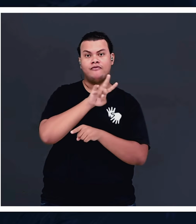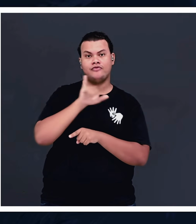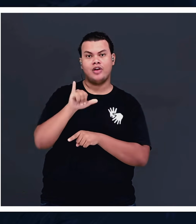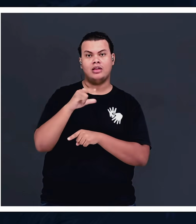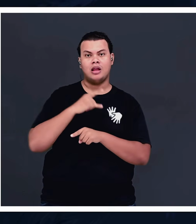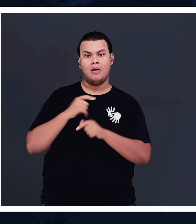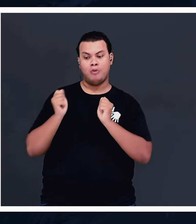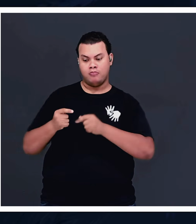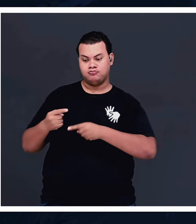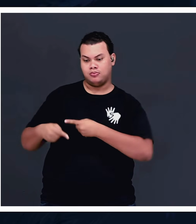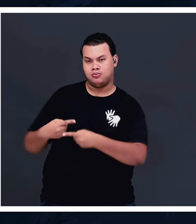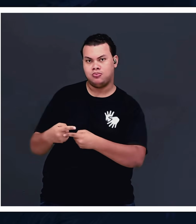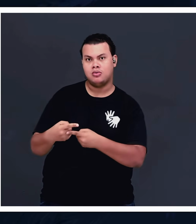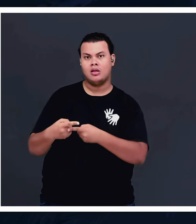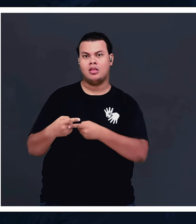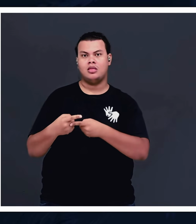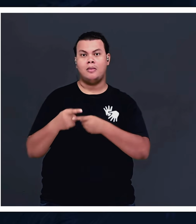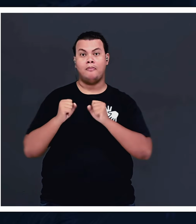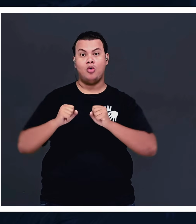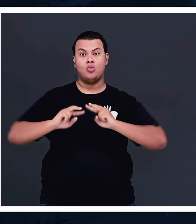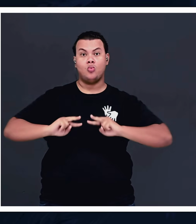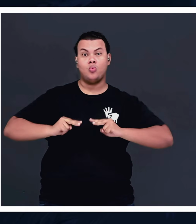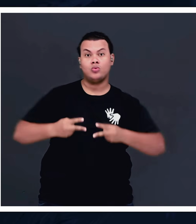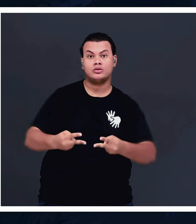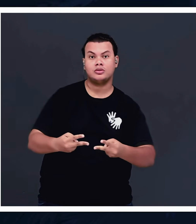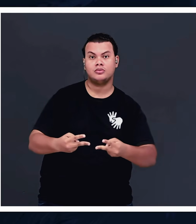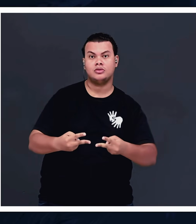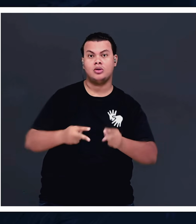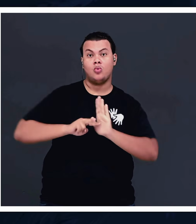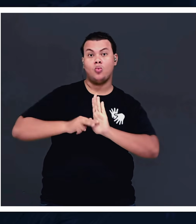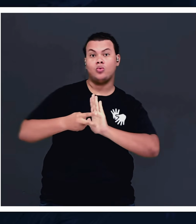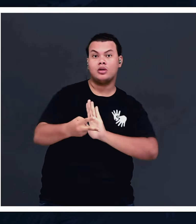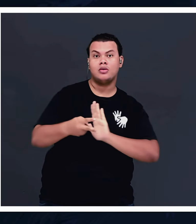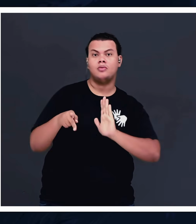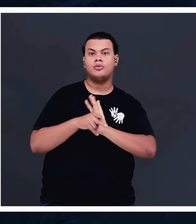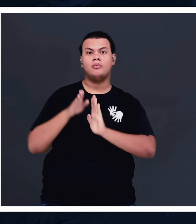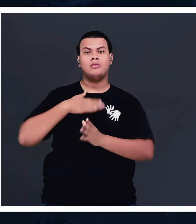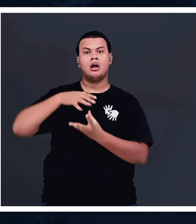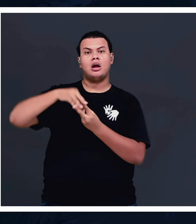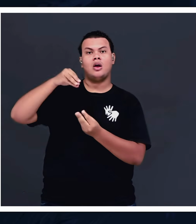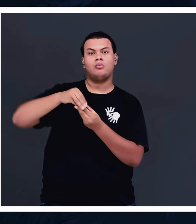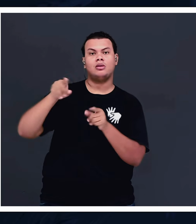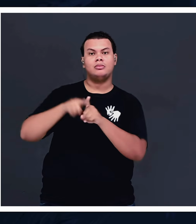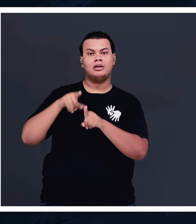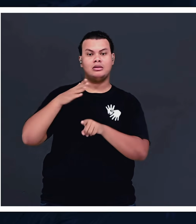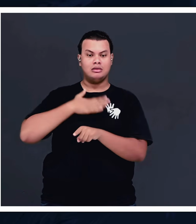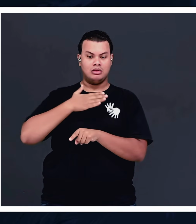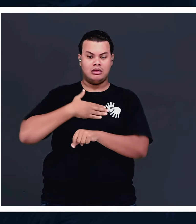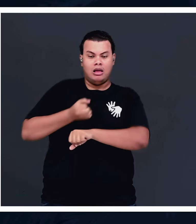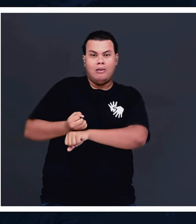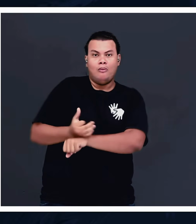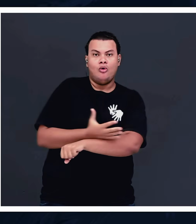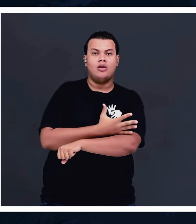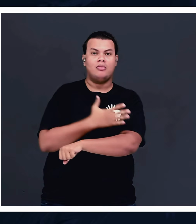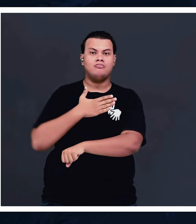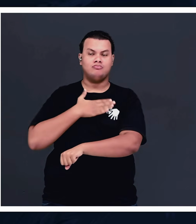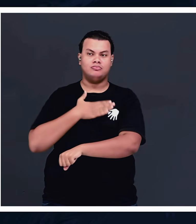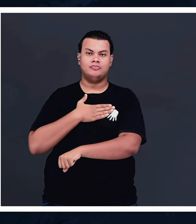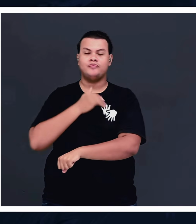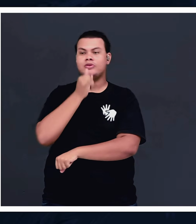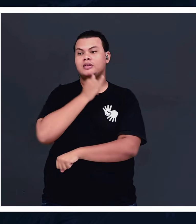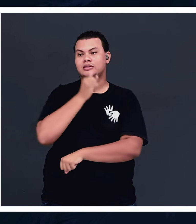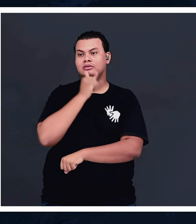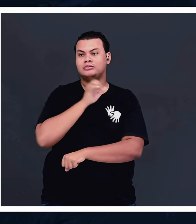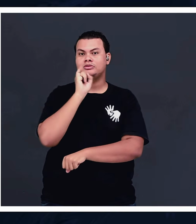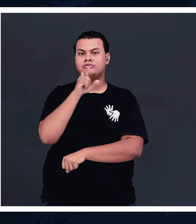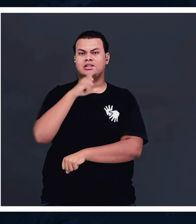ter repercussões, ter consequências na minha alma, no meu emocional. Por